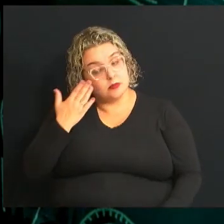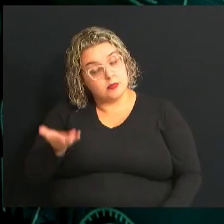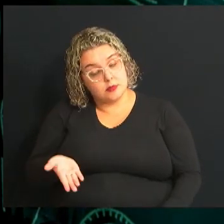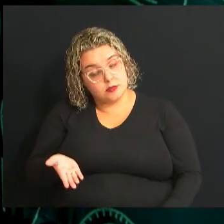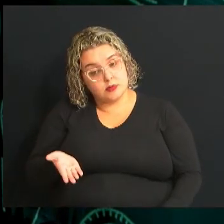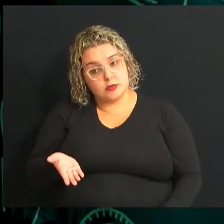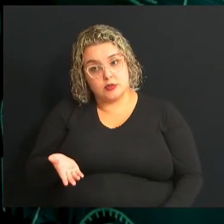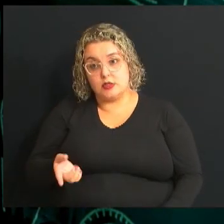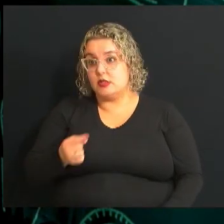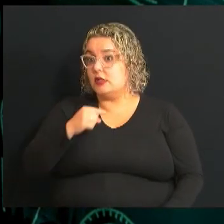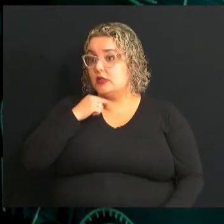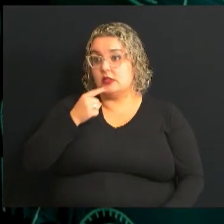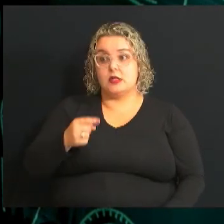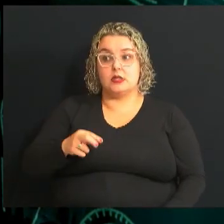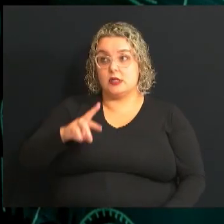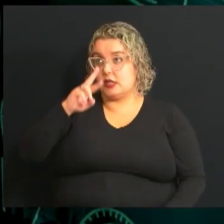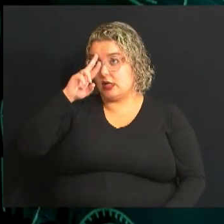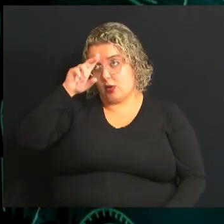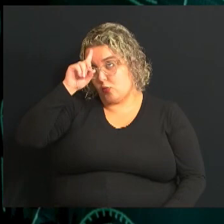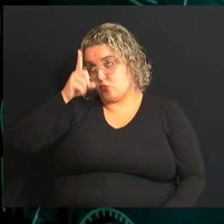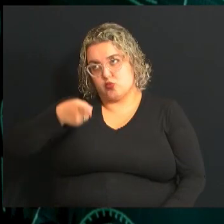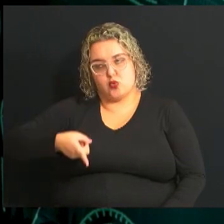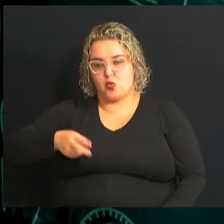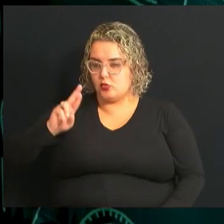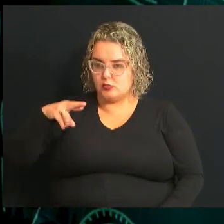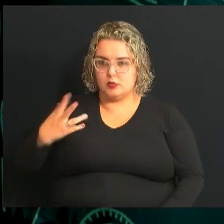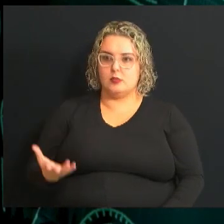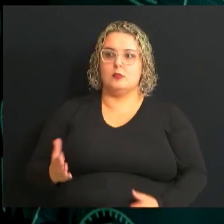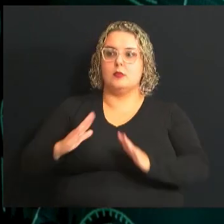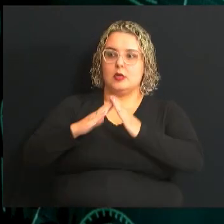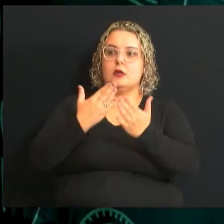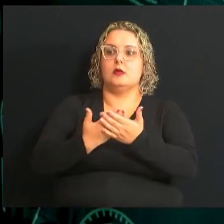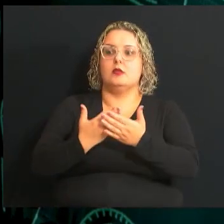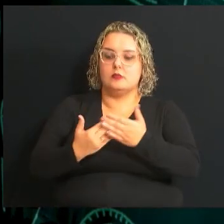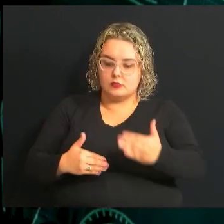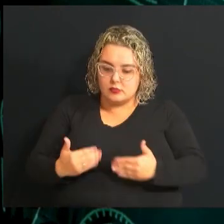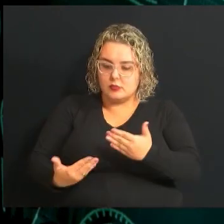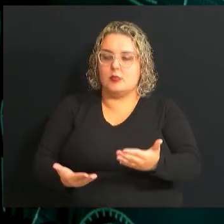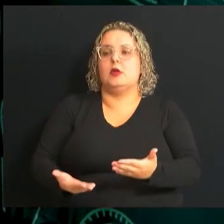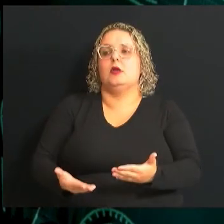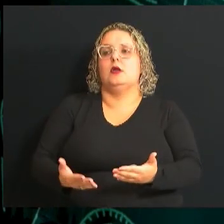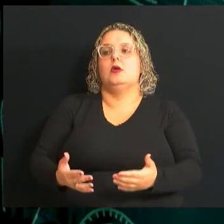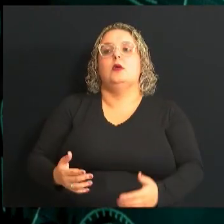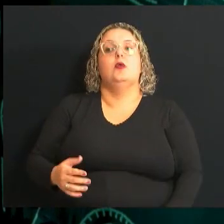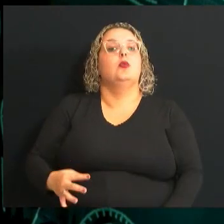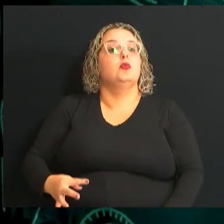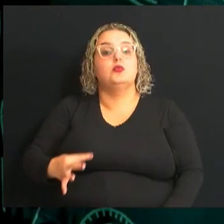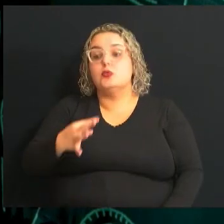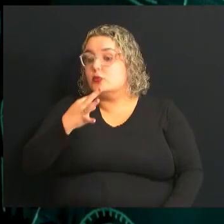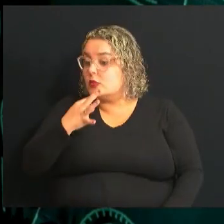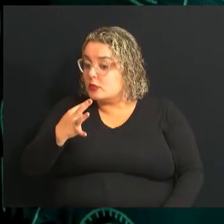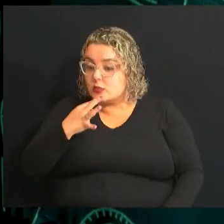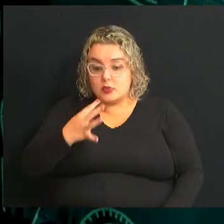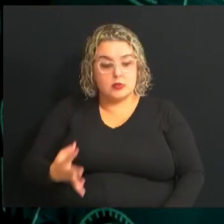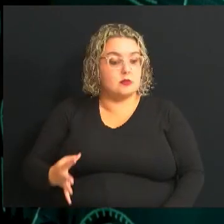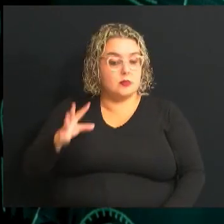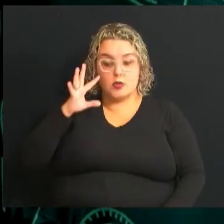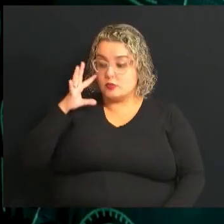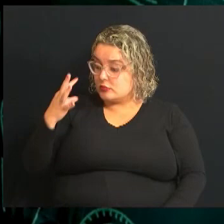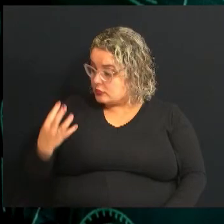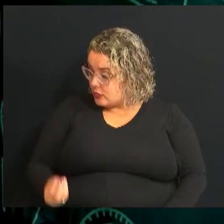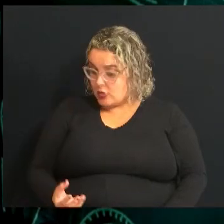senhor da razão. Mas a escola que se debruce e que tope o jogo do desconhecido, do inesperado, que vai